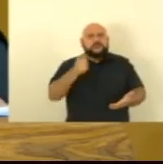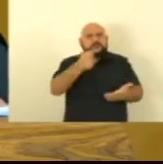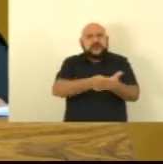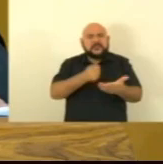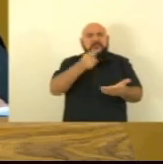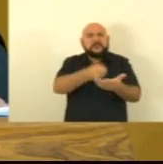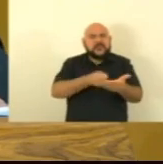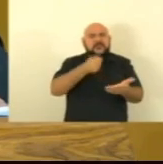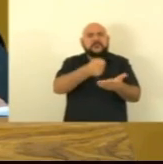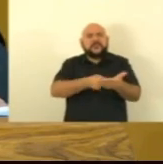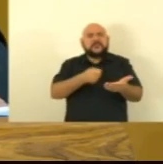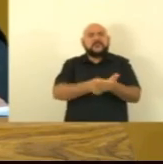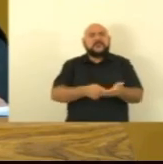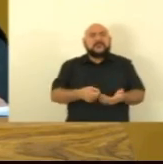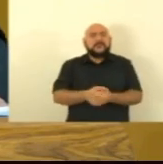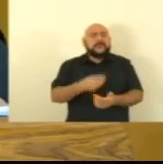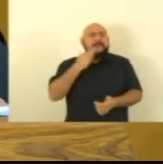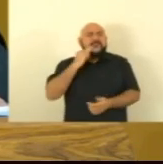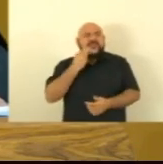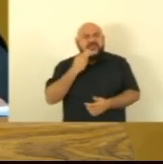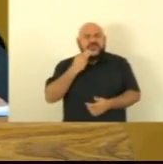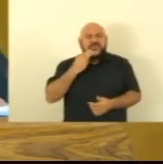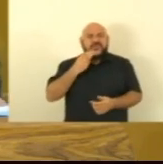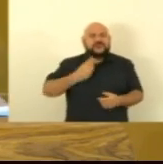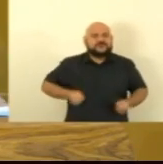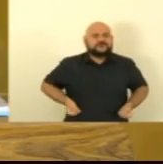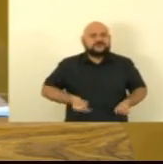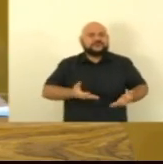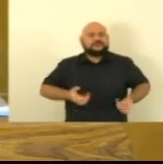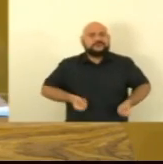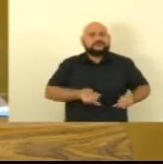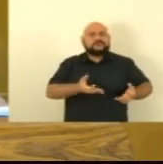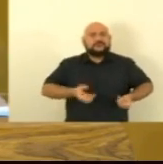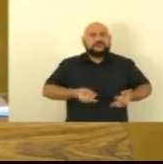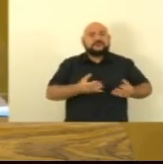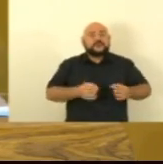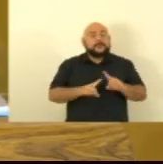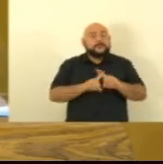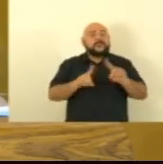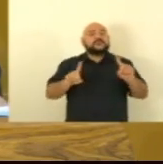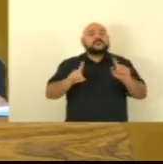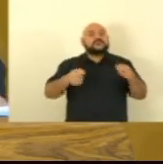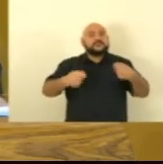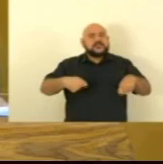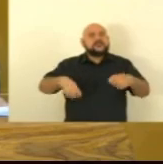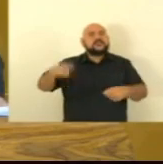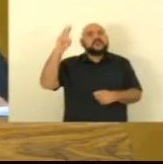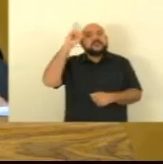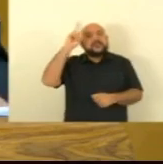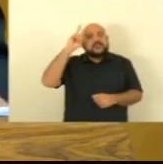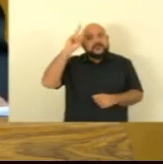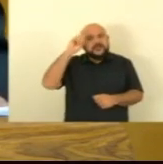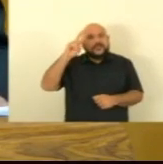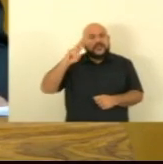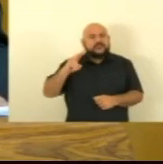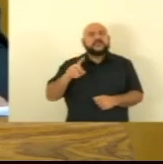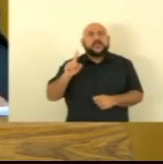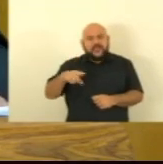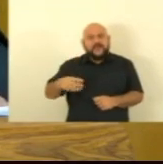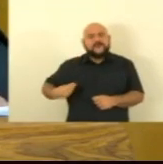podemos esquecer, porque isso é vida, é mais importante que tudo